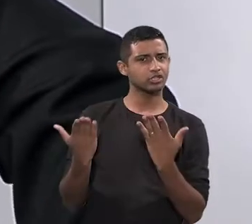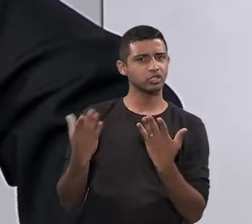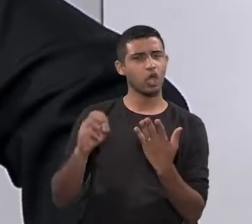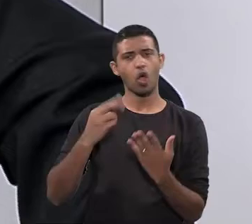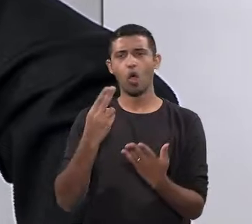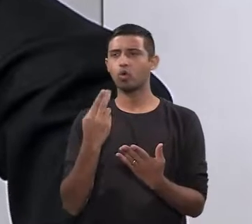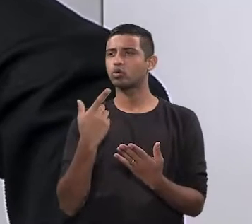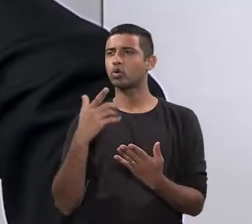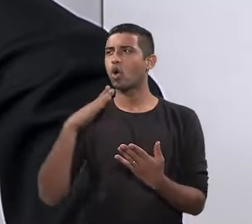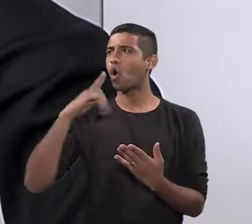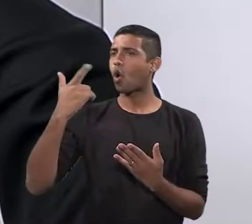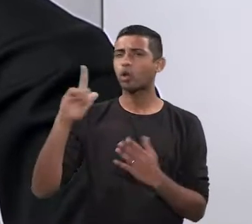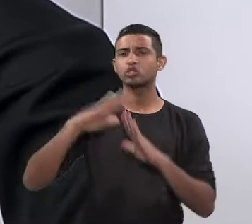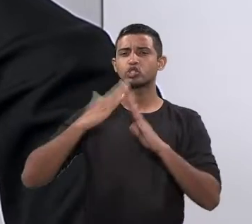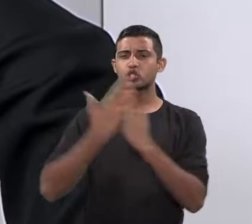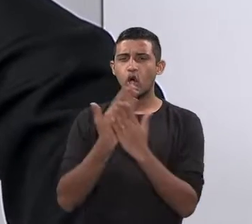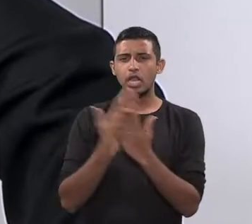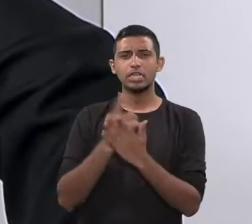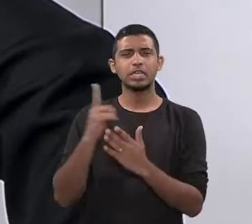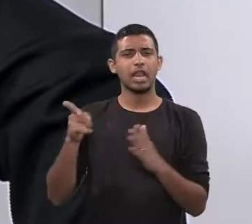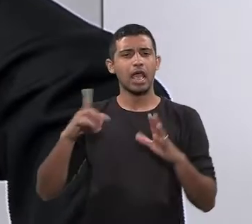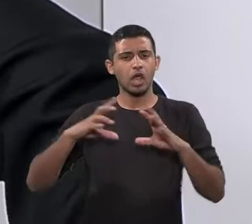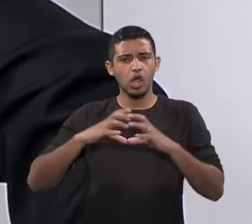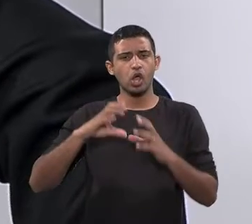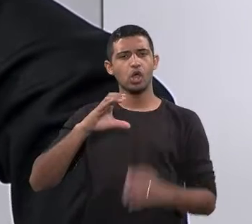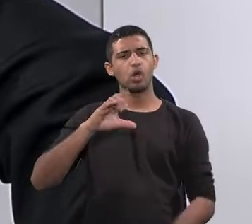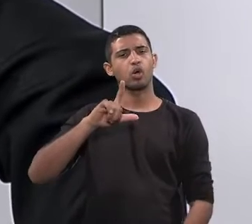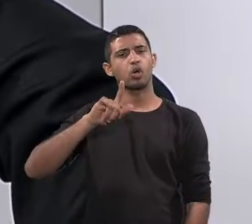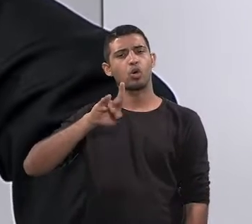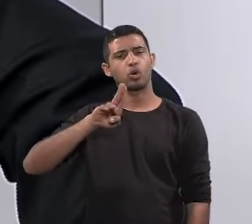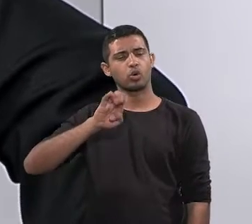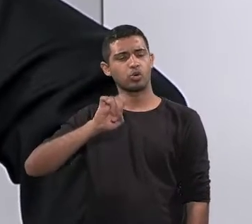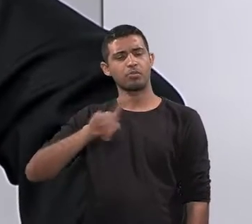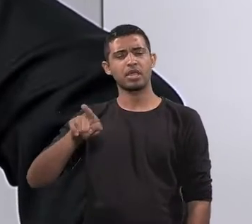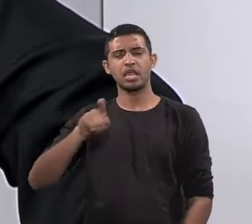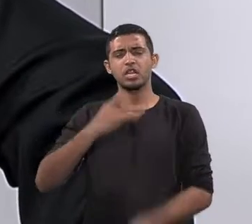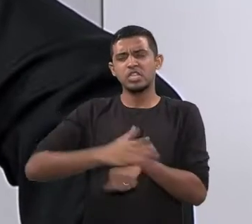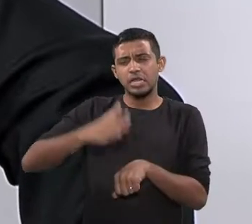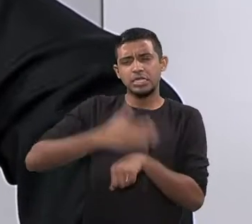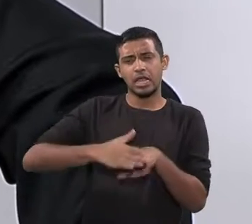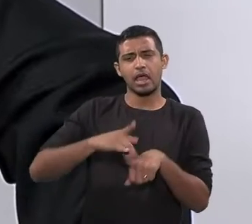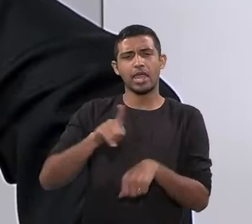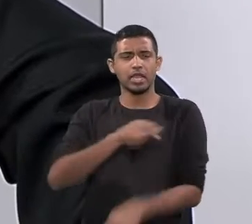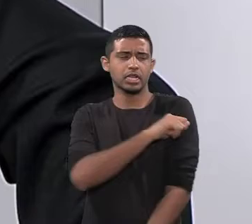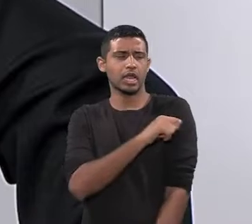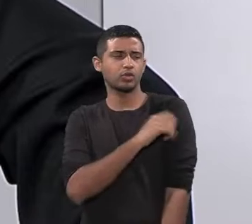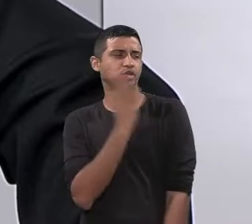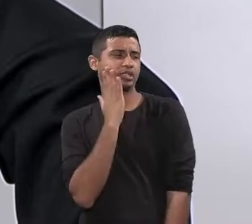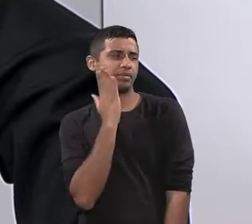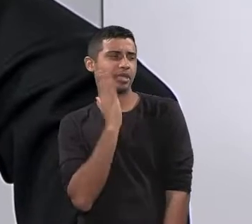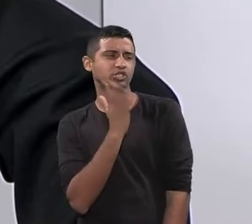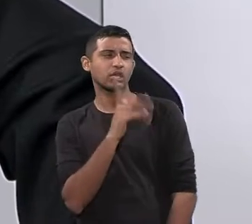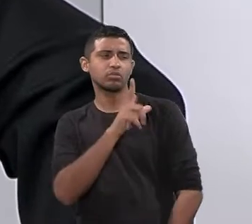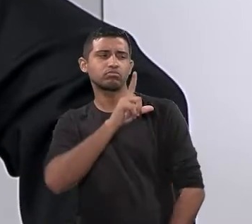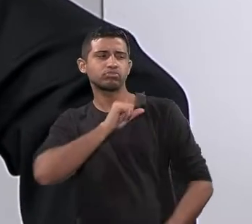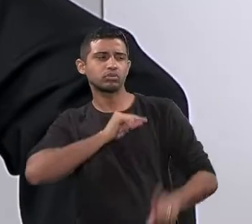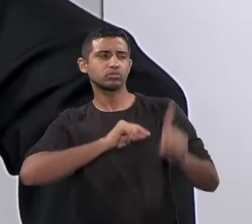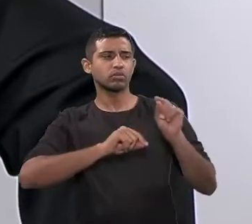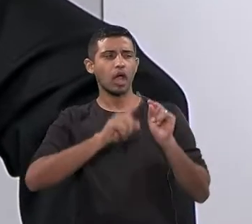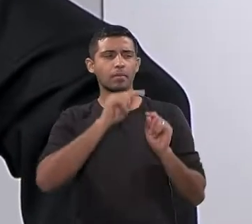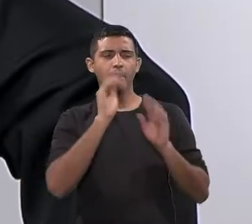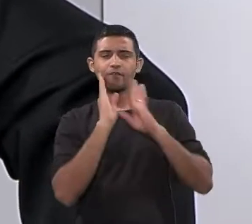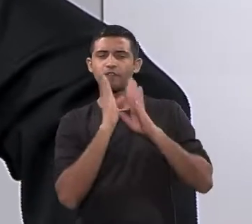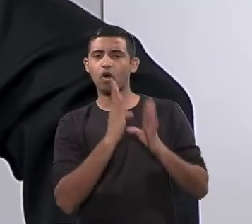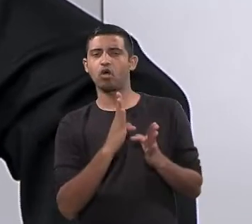extracurriculares ou escolinhas, tá? Que aí o aluno já começa a escolher uma modalidade um pouco